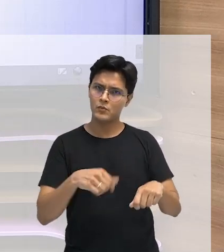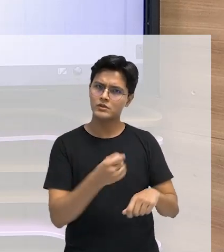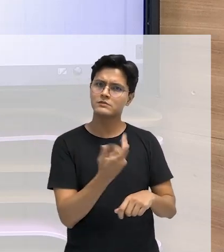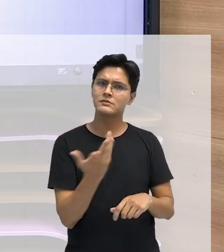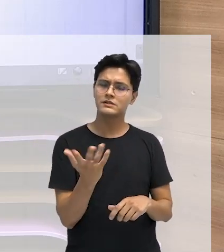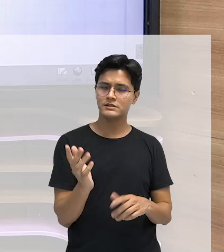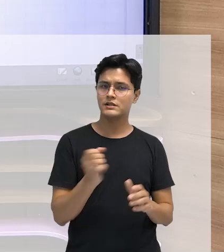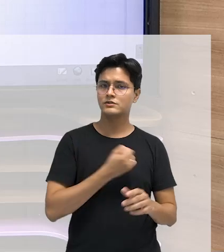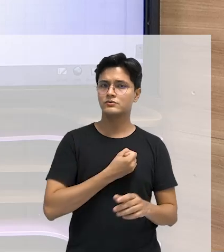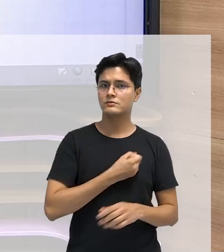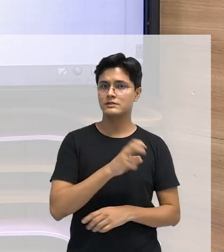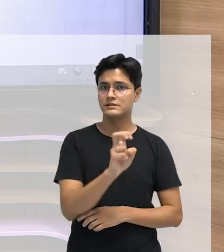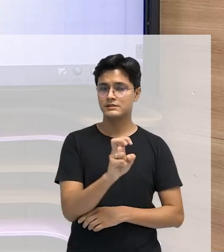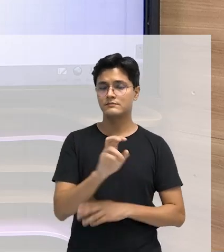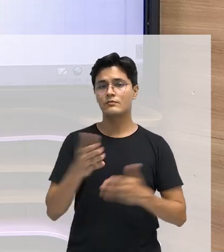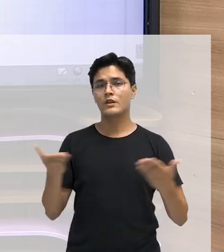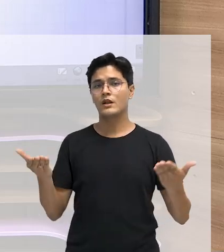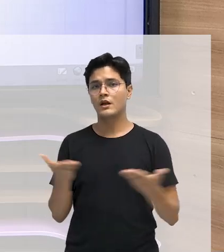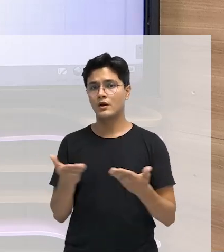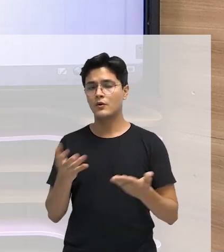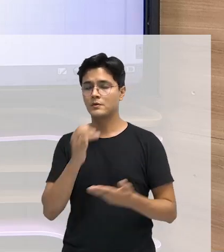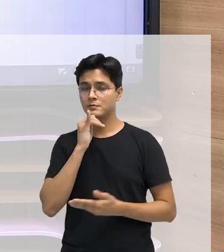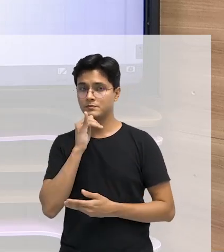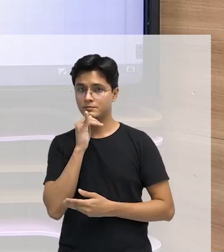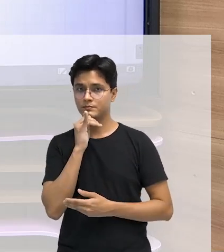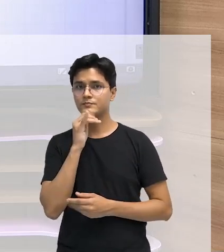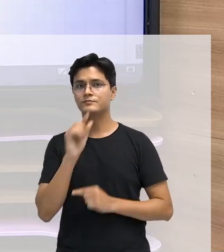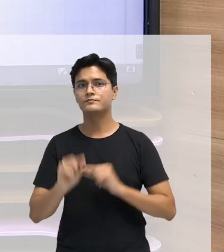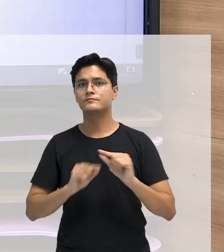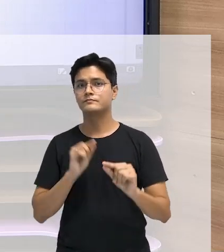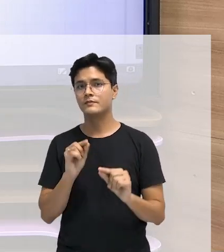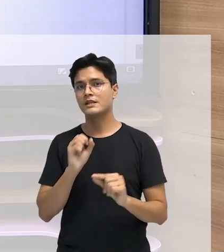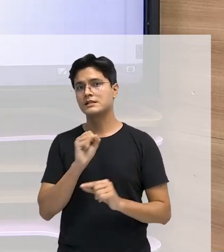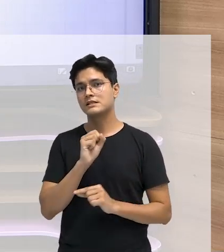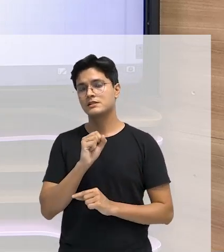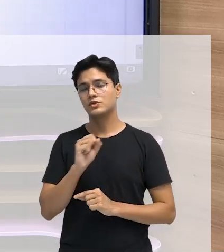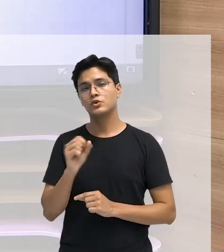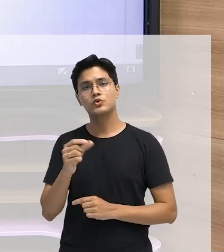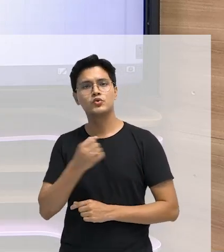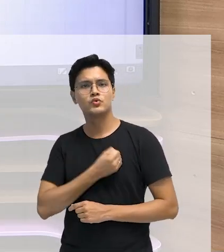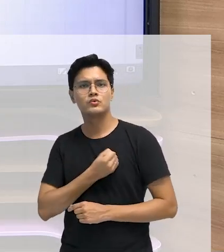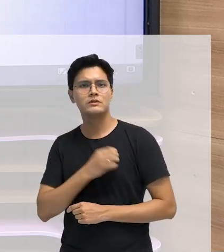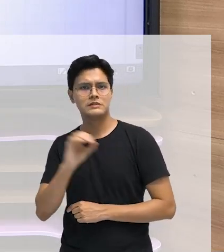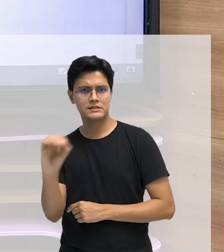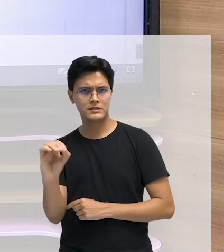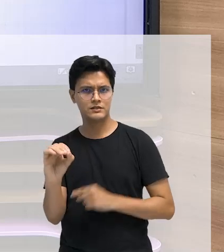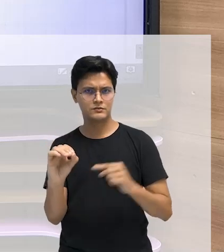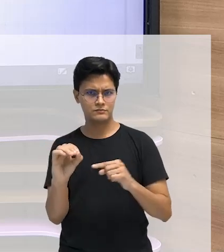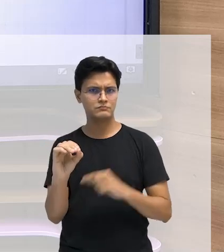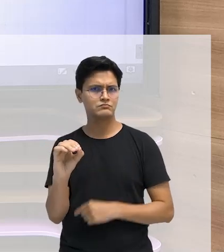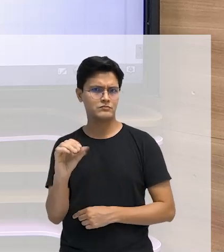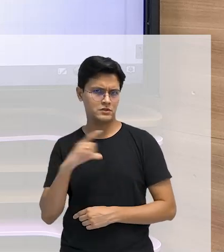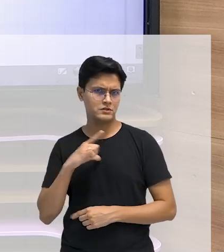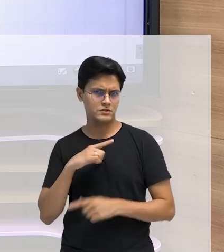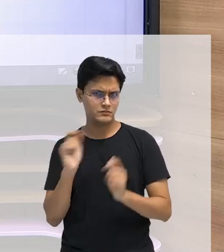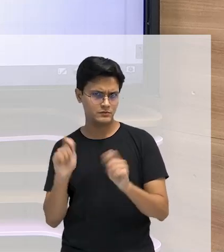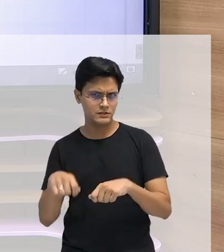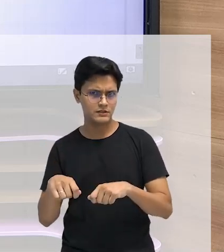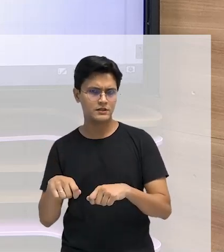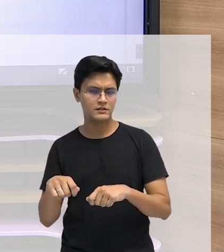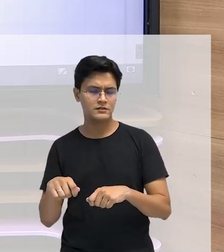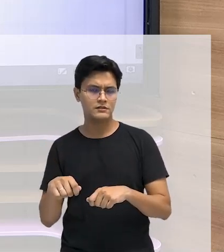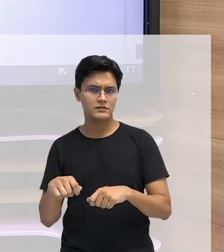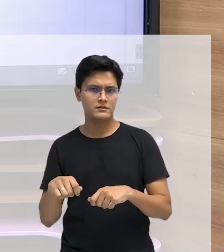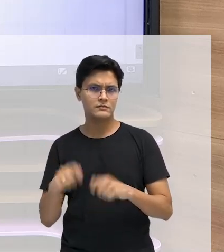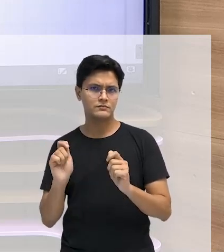tá? Agora, por exemplo, qual é a chance de eu tirar um número 0? Será que isso é possível? Será que eu